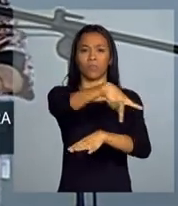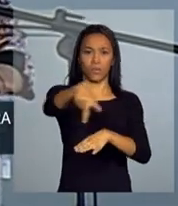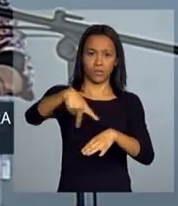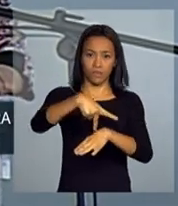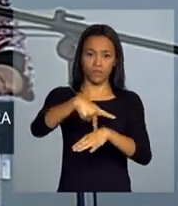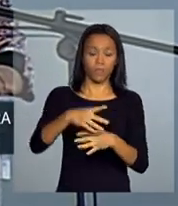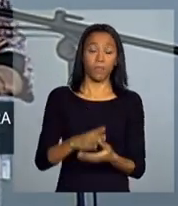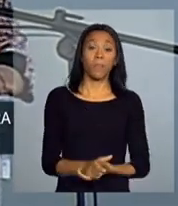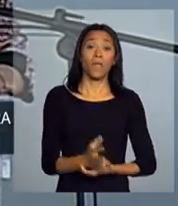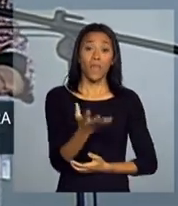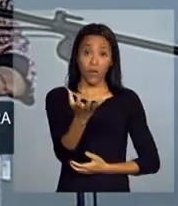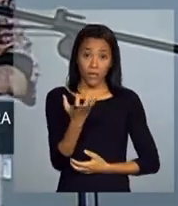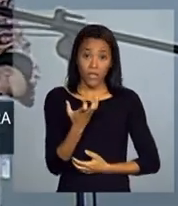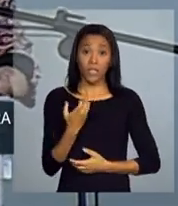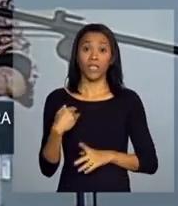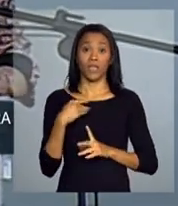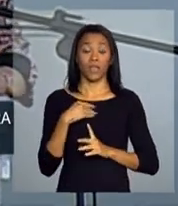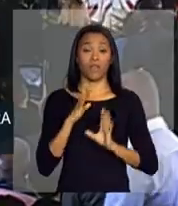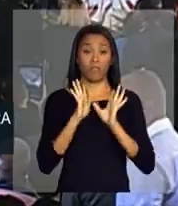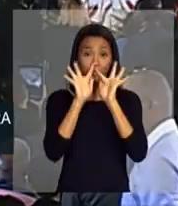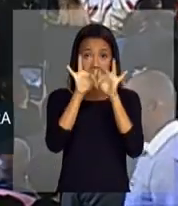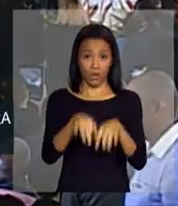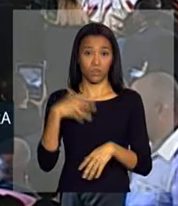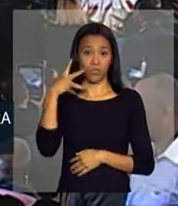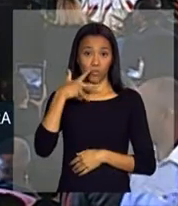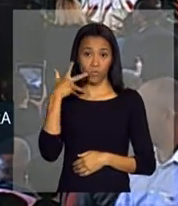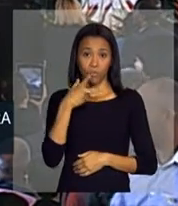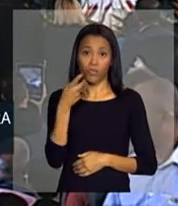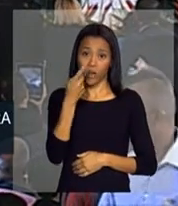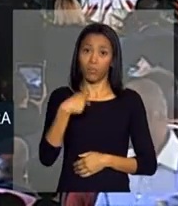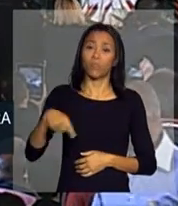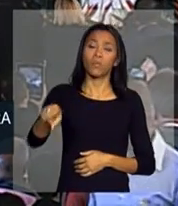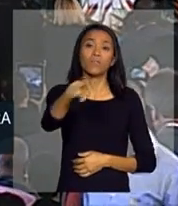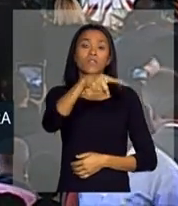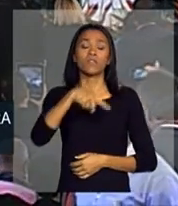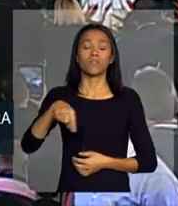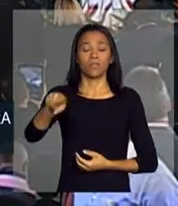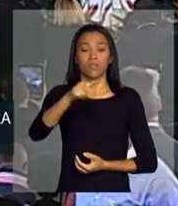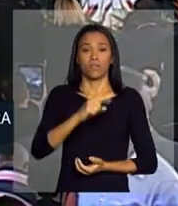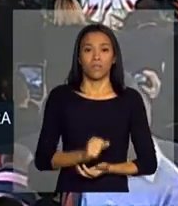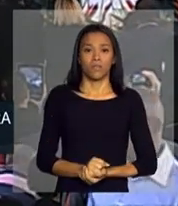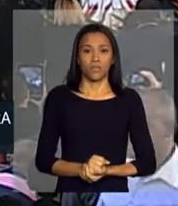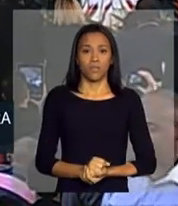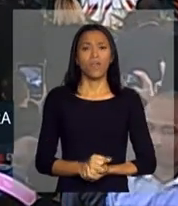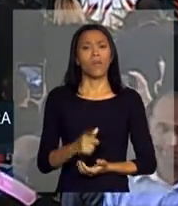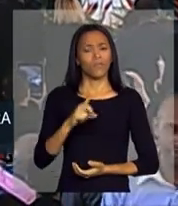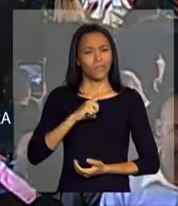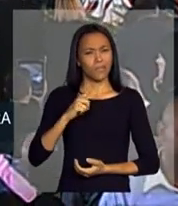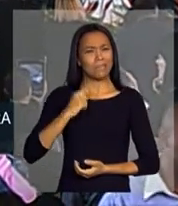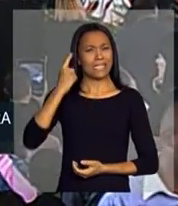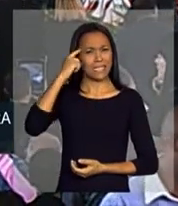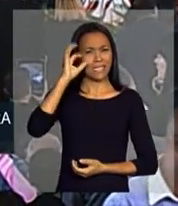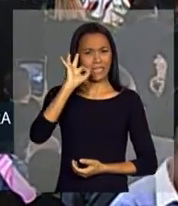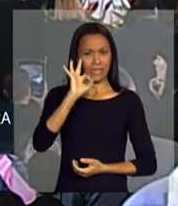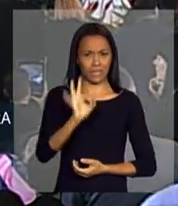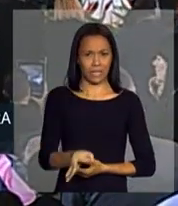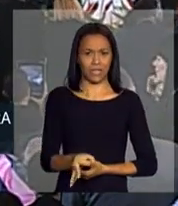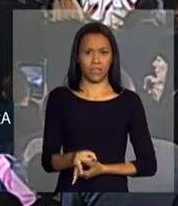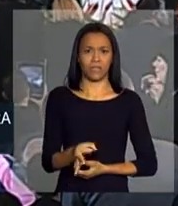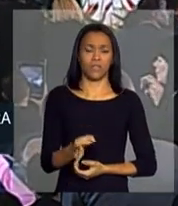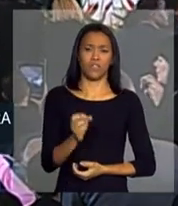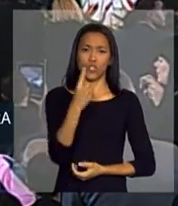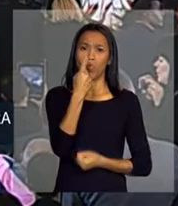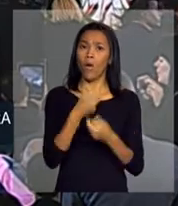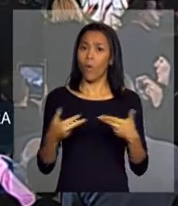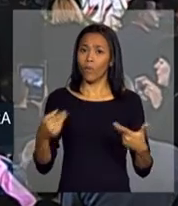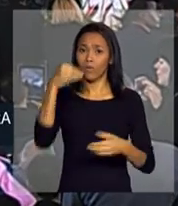Eu queria acabar dizendo para vocês que eu tenho certeza de uma coisa